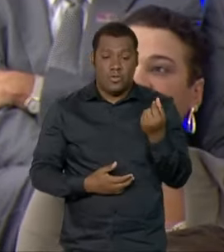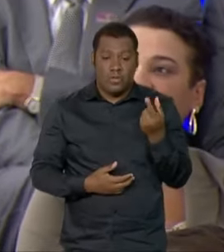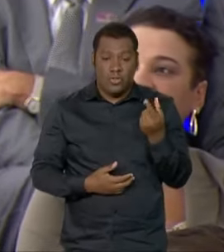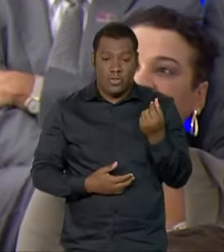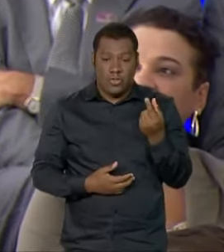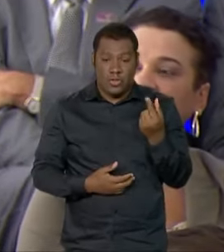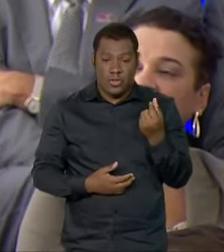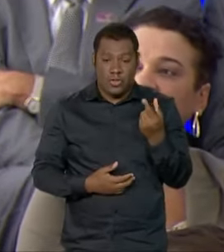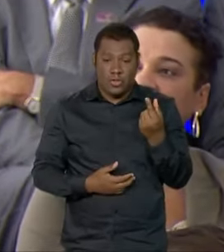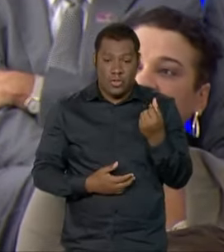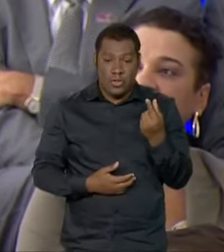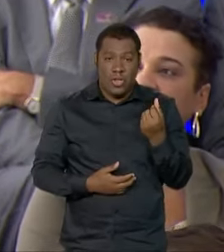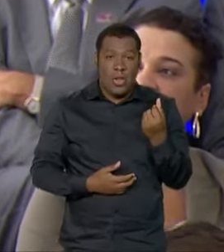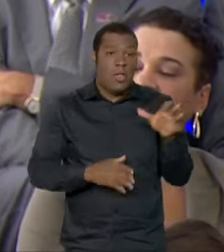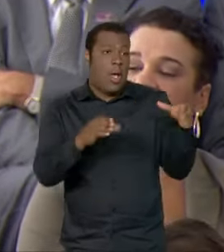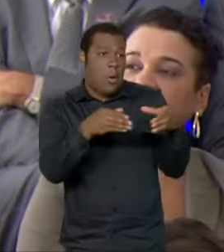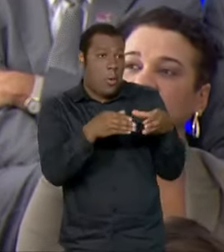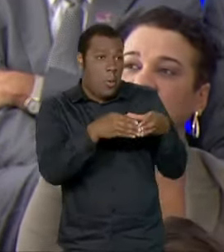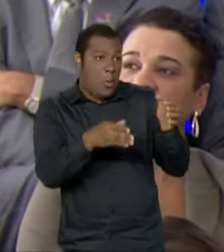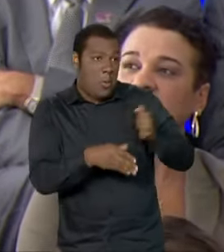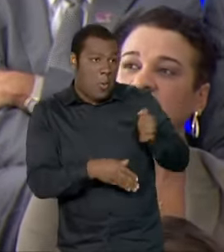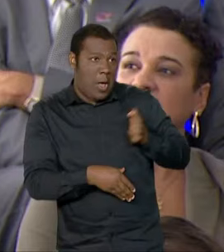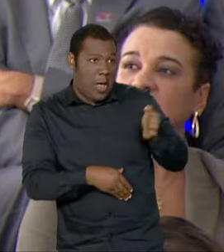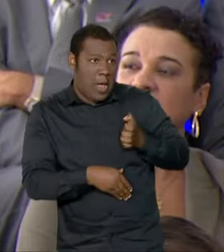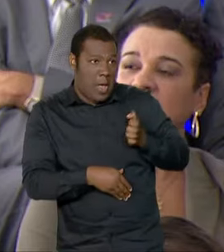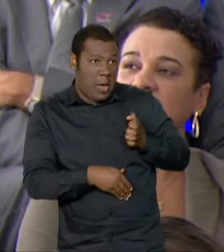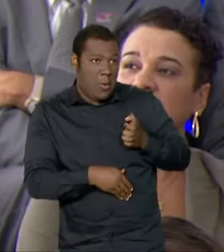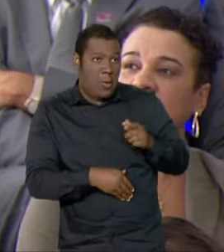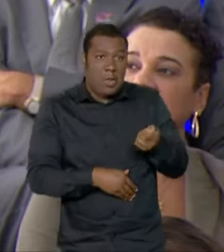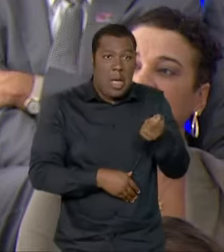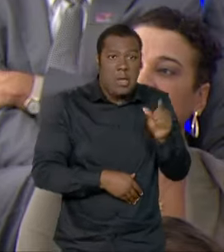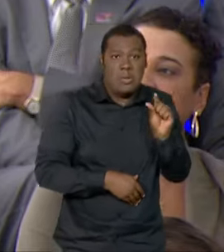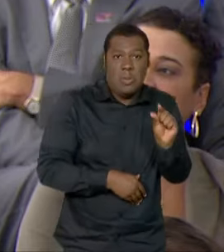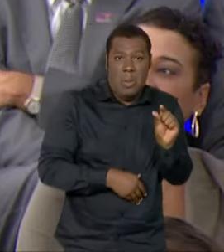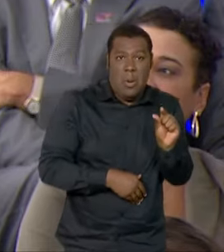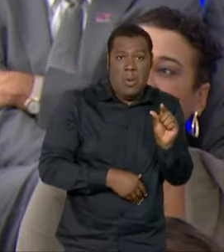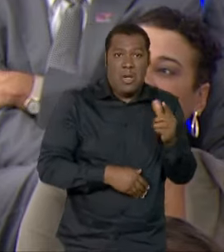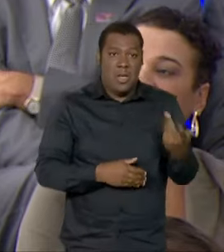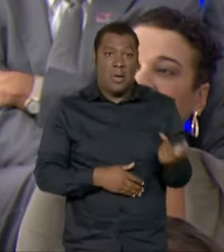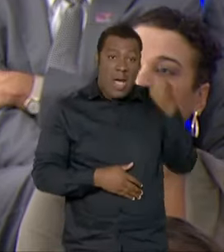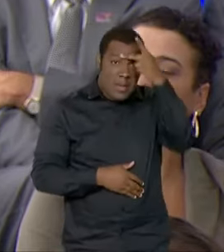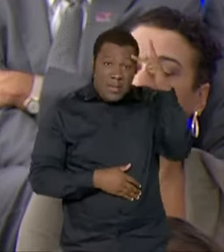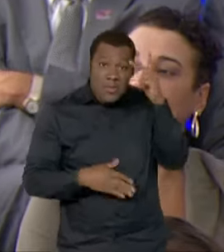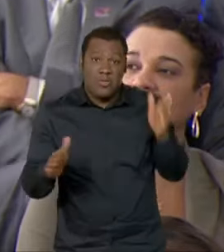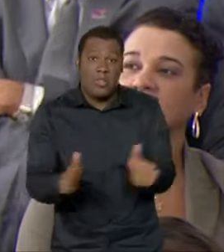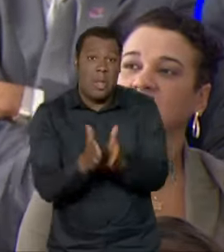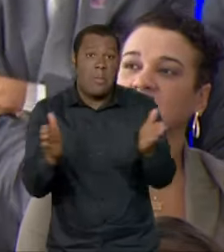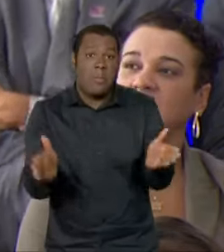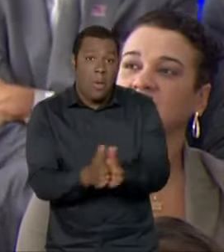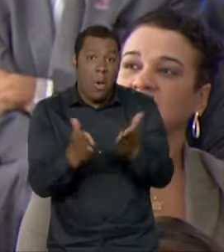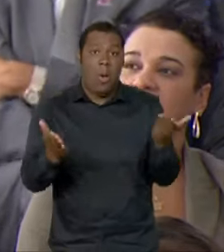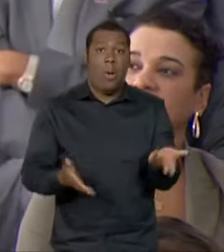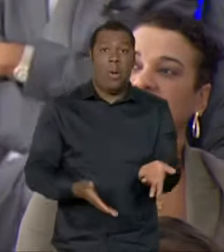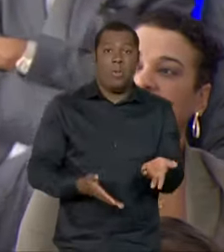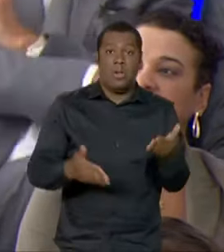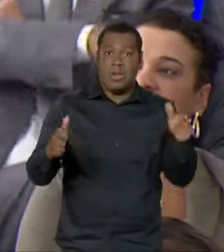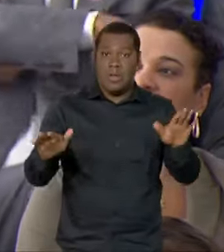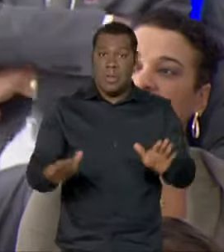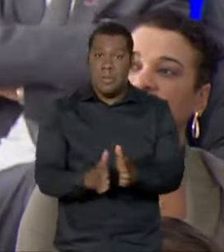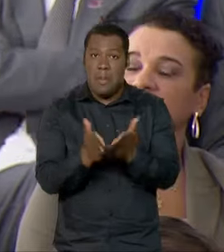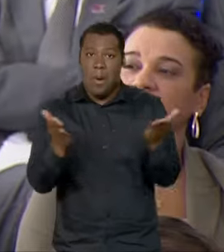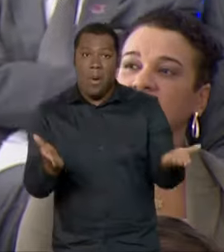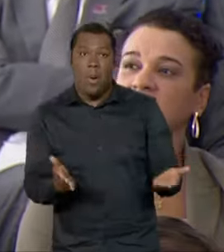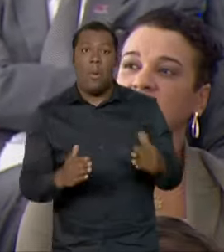de poucos significa pobreza, significa desnutrição, significa fome,